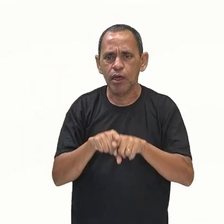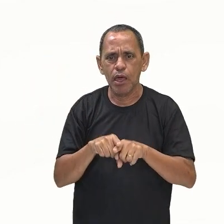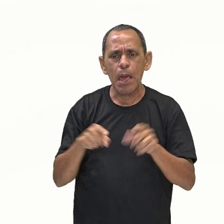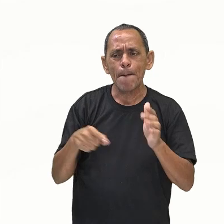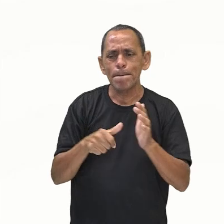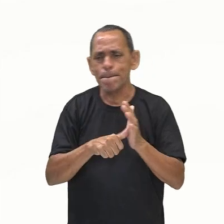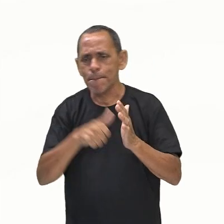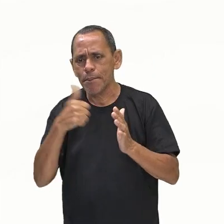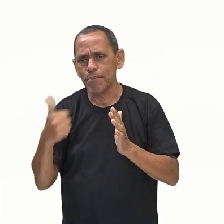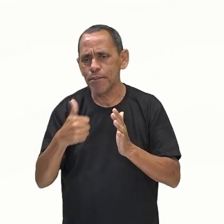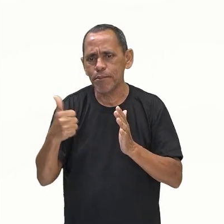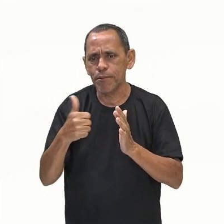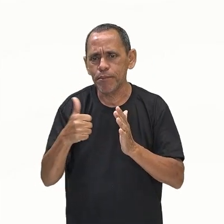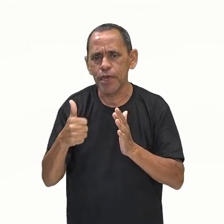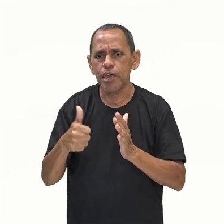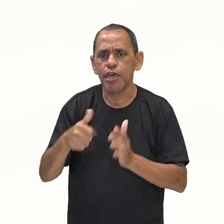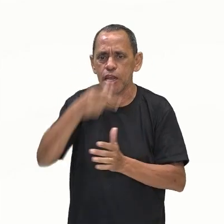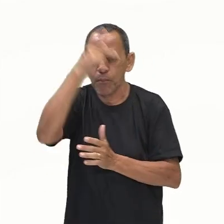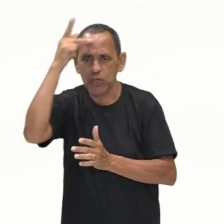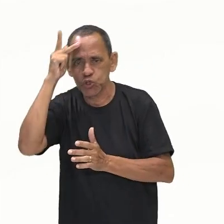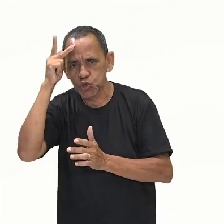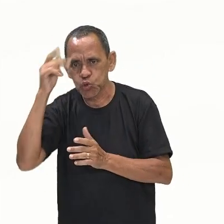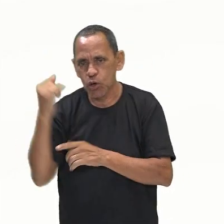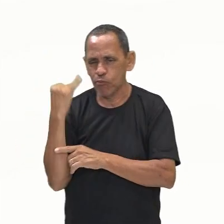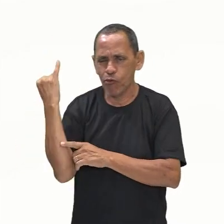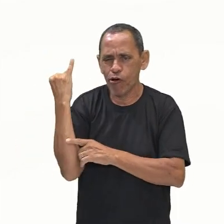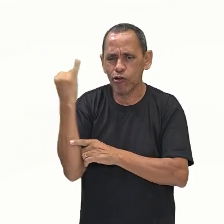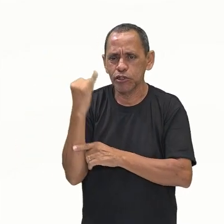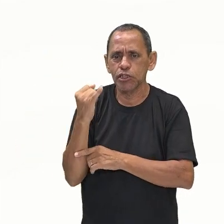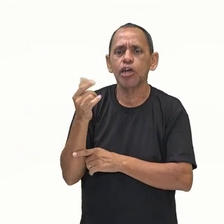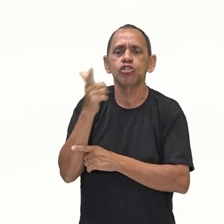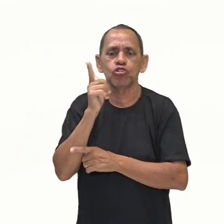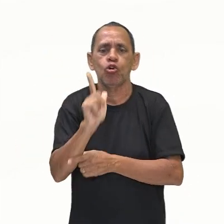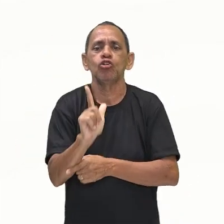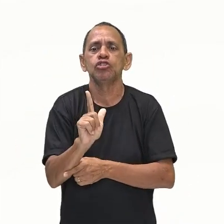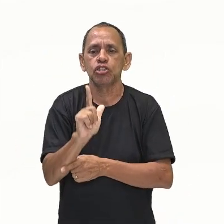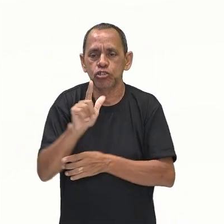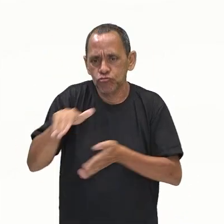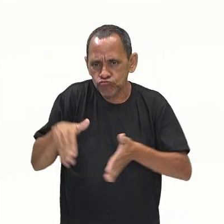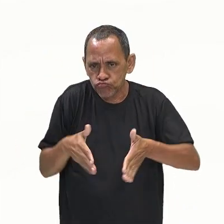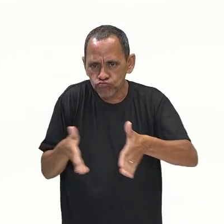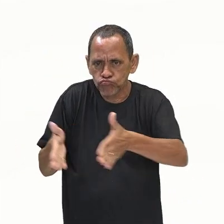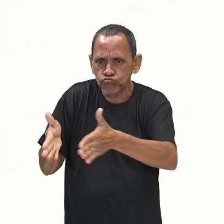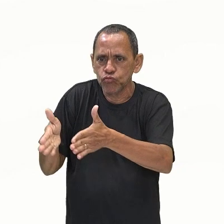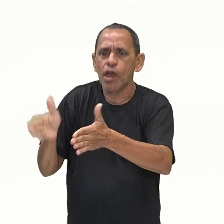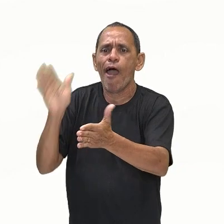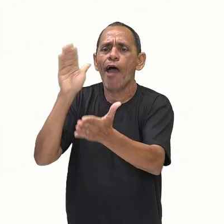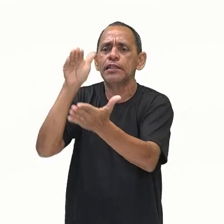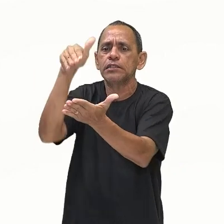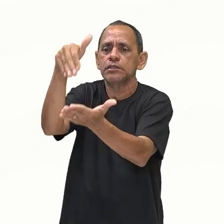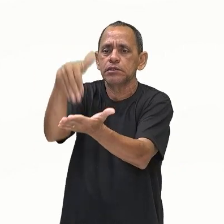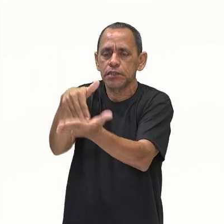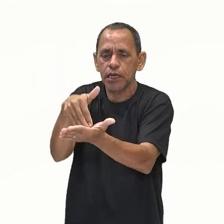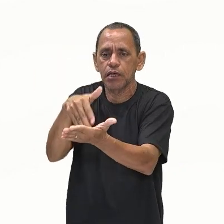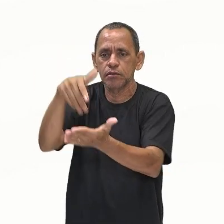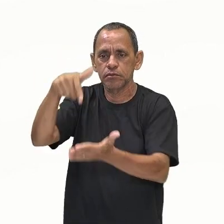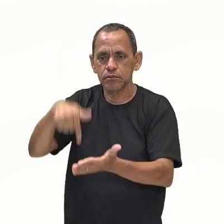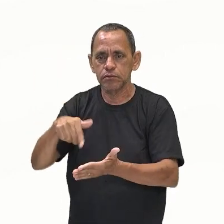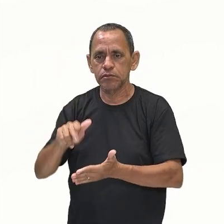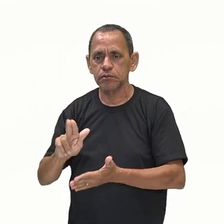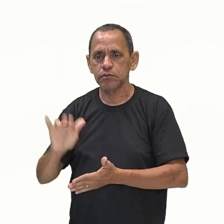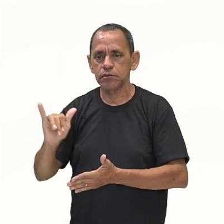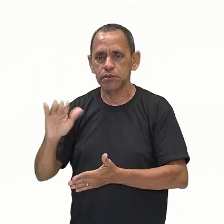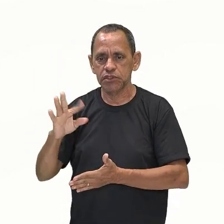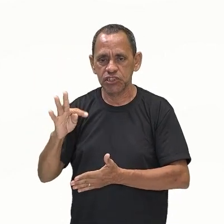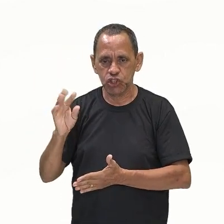esse caminho de subida desde a foz do rio Amazonas até chegar lá em Quito, onde ele vai se